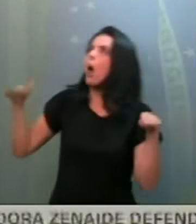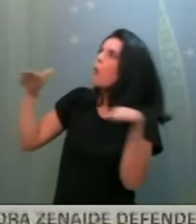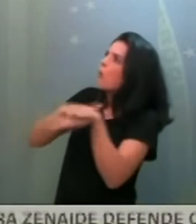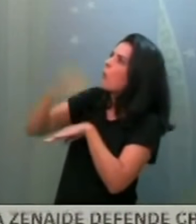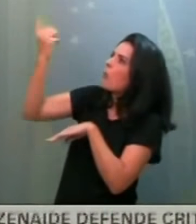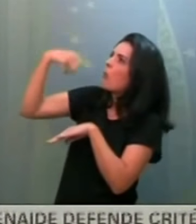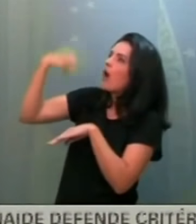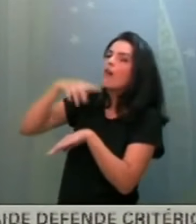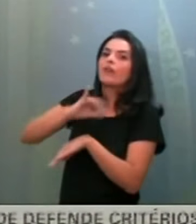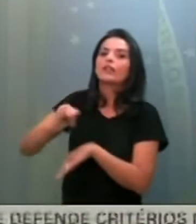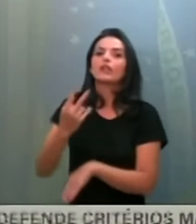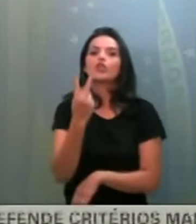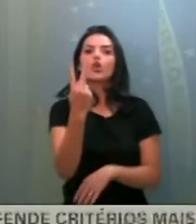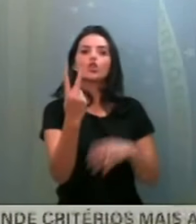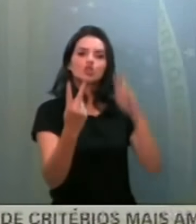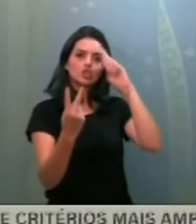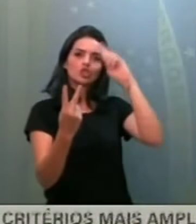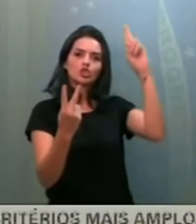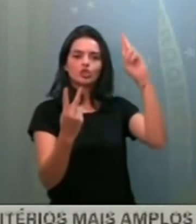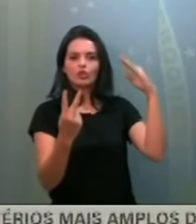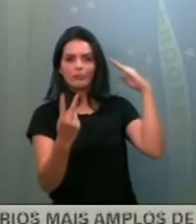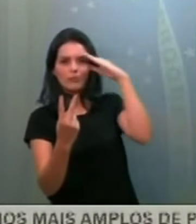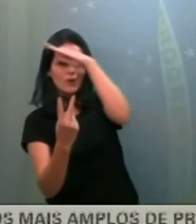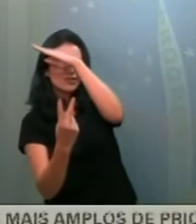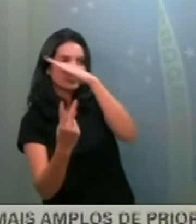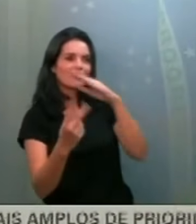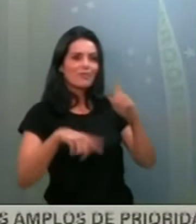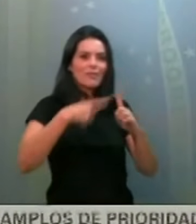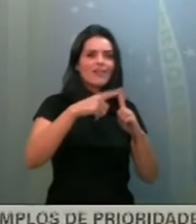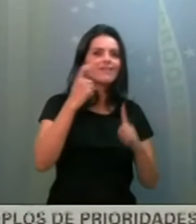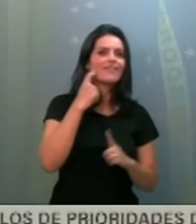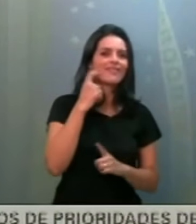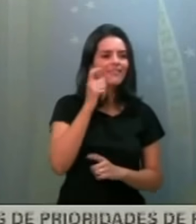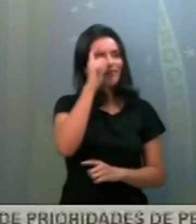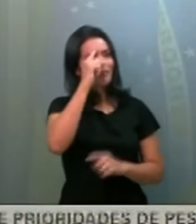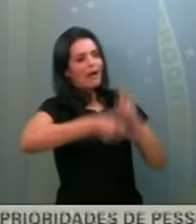2 patrões. Não terá independência,